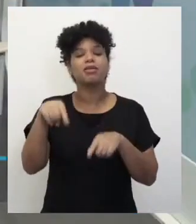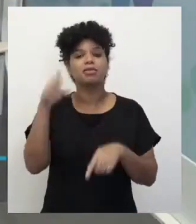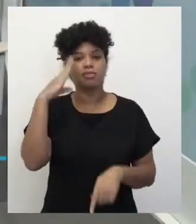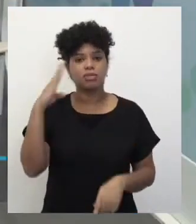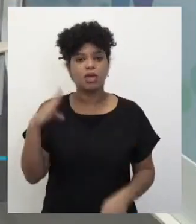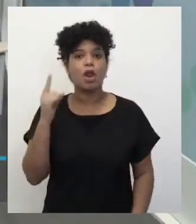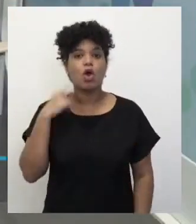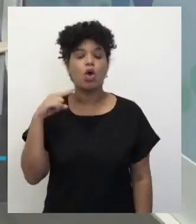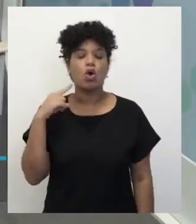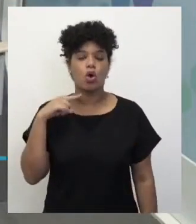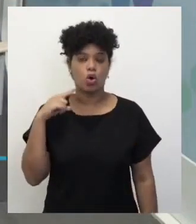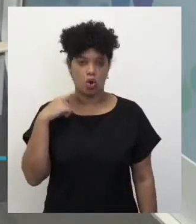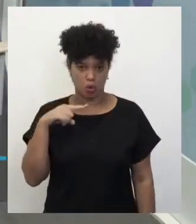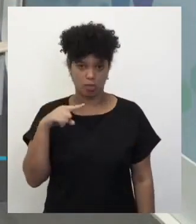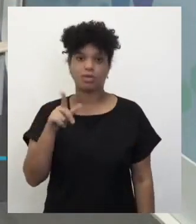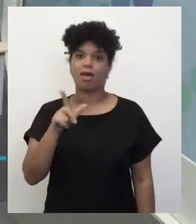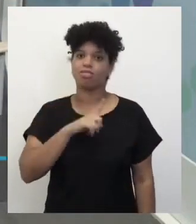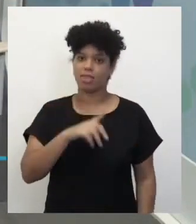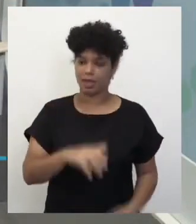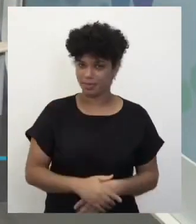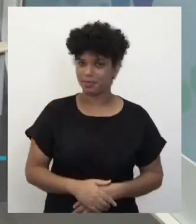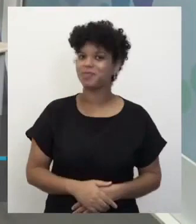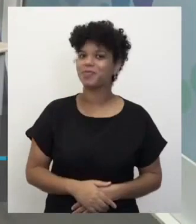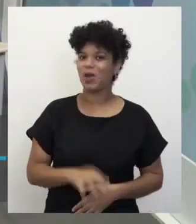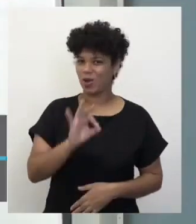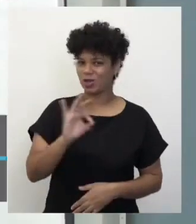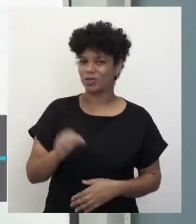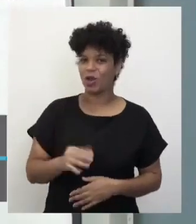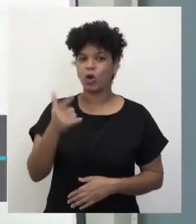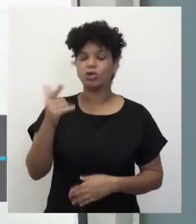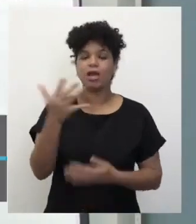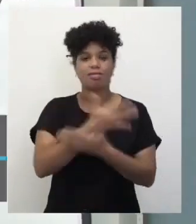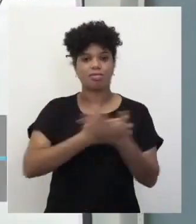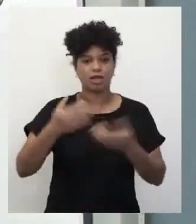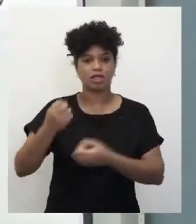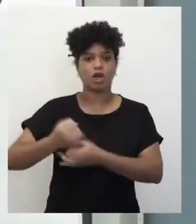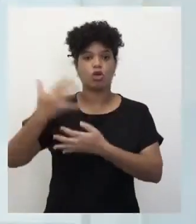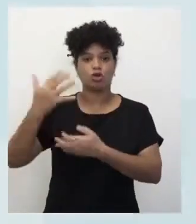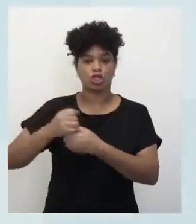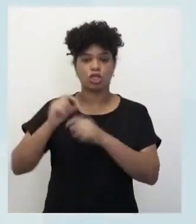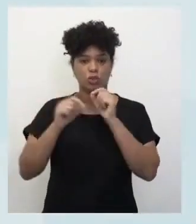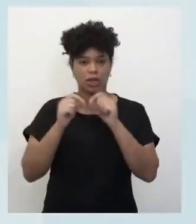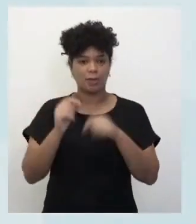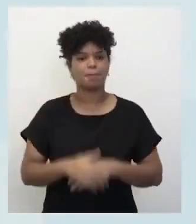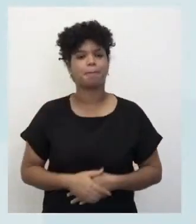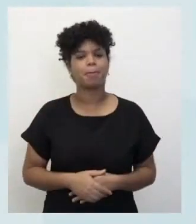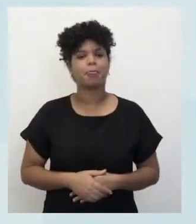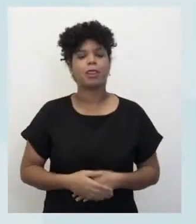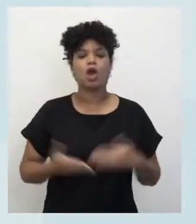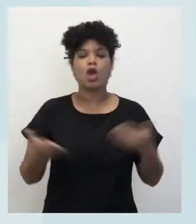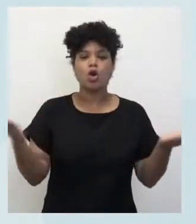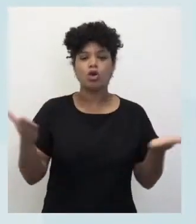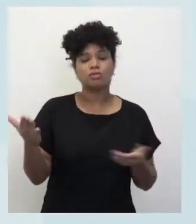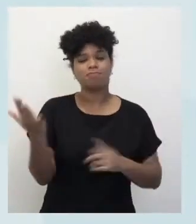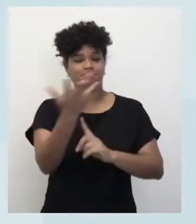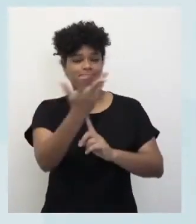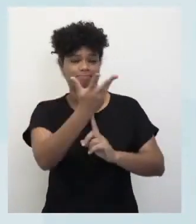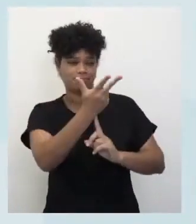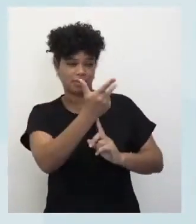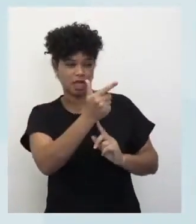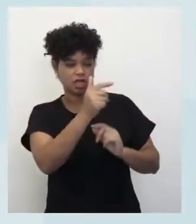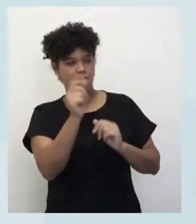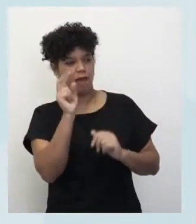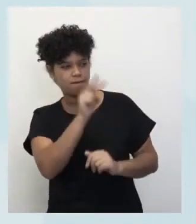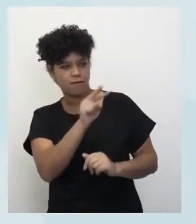tá afiadinho. Agora a gente vai pegar mais uma interação pelo chat, gente, olha só. A estética do cotidiano da arte mudou. E